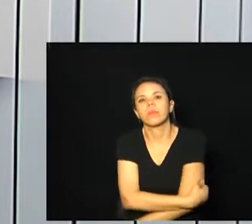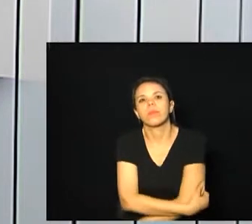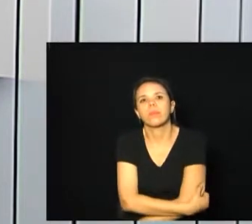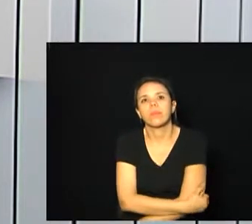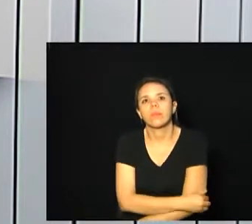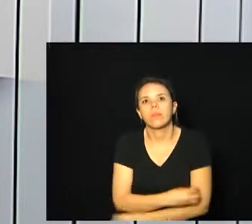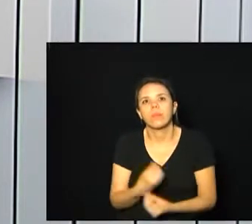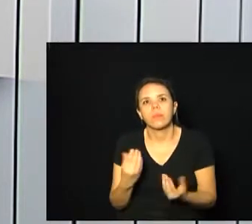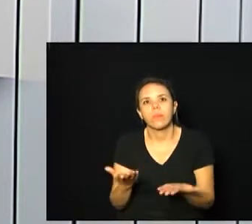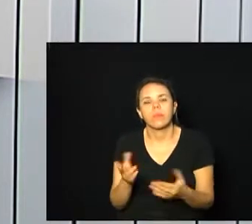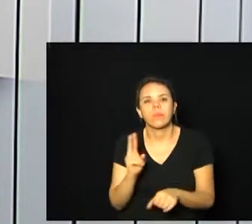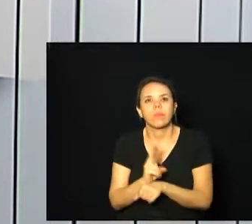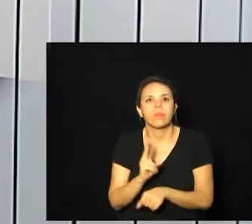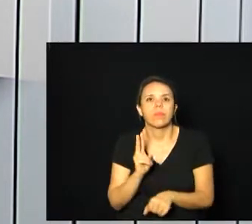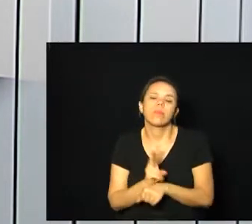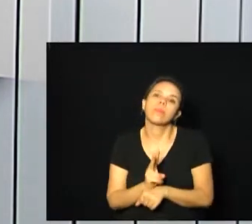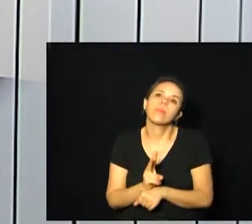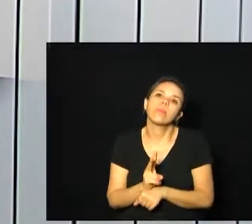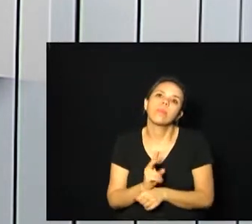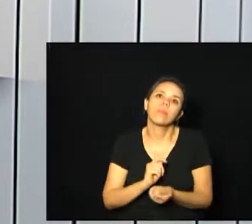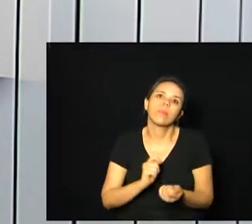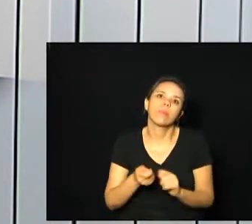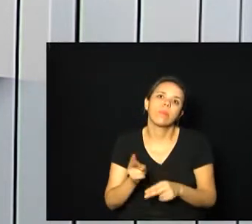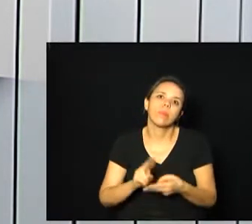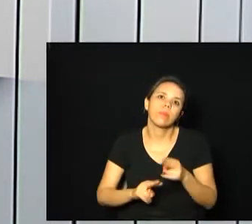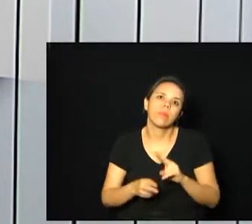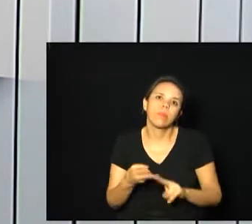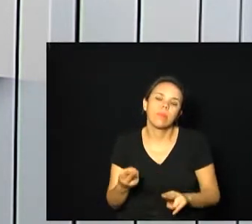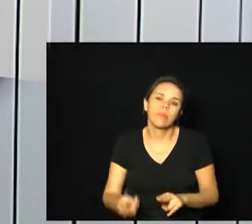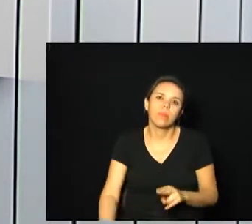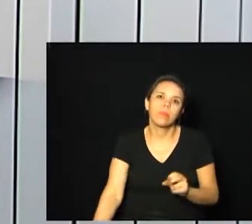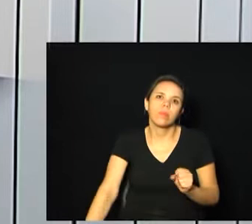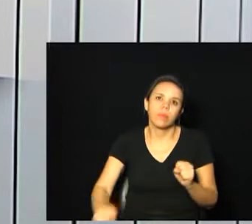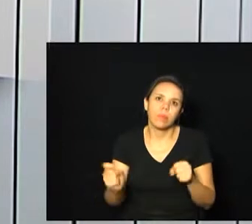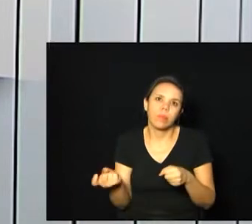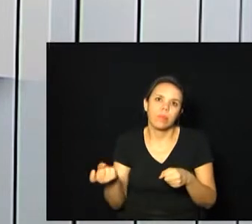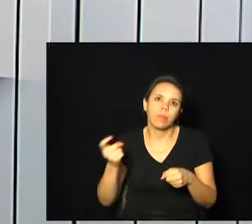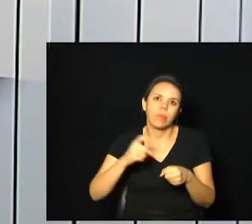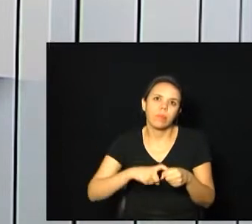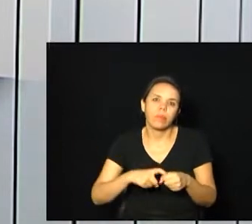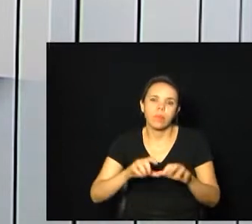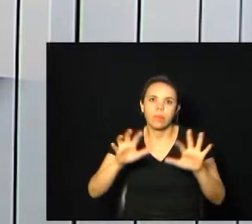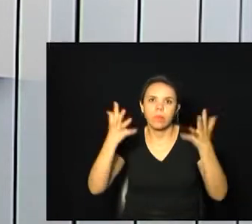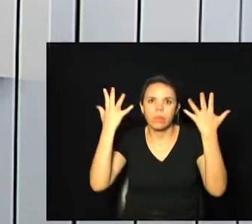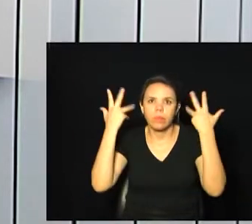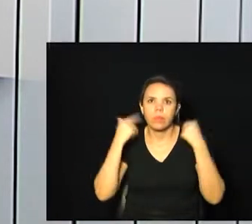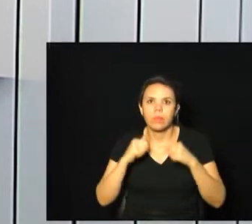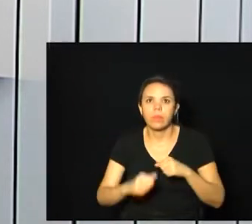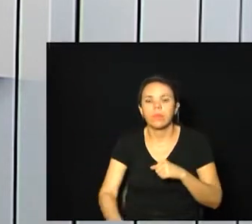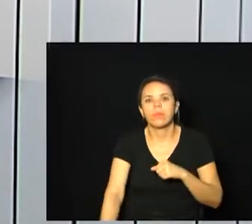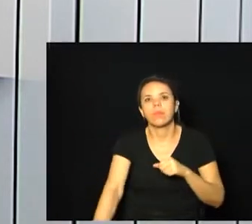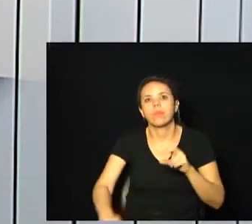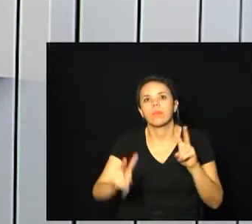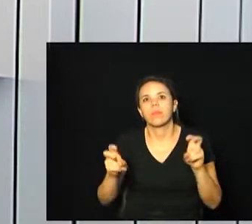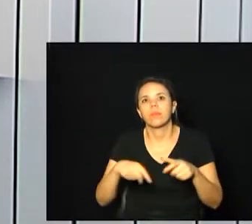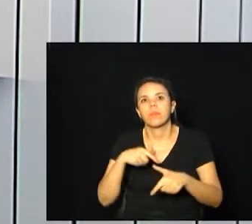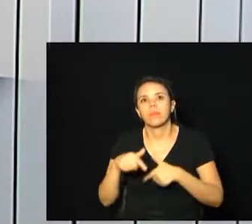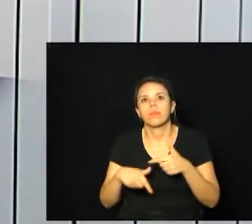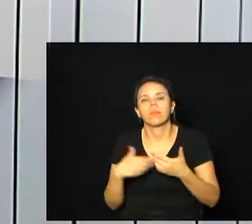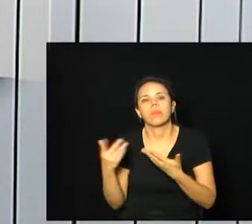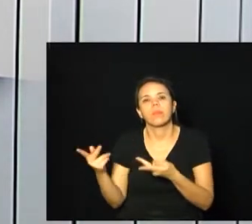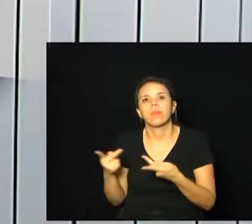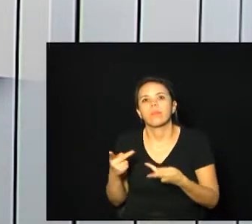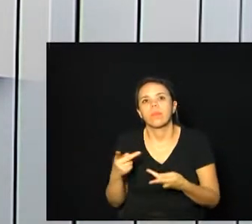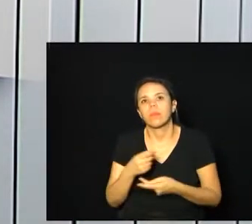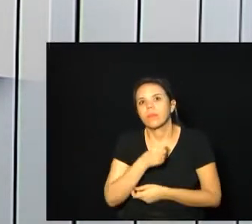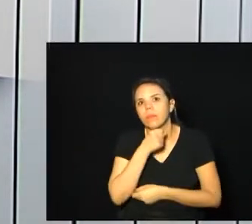oferecem cuidados para que sejam reabilitados e possam retornar à natureza. Então, sobre este trabalho, eu aciono a